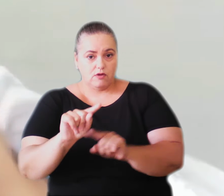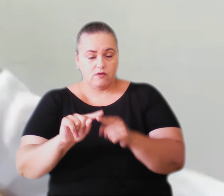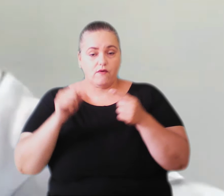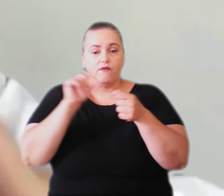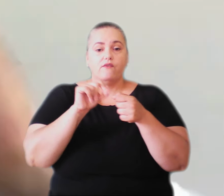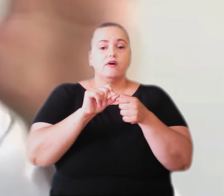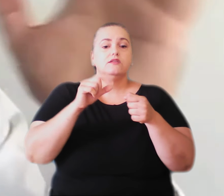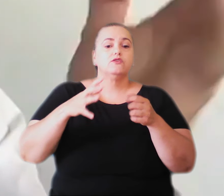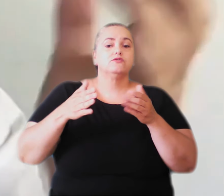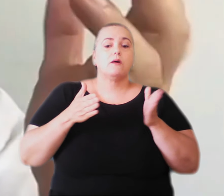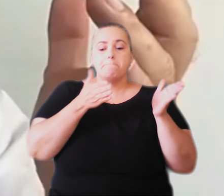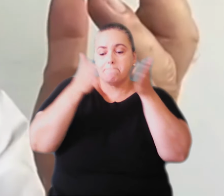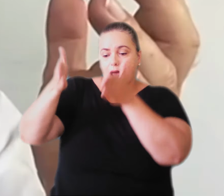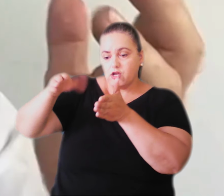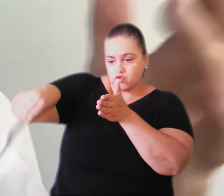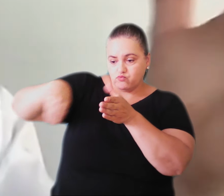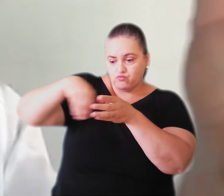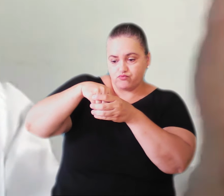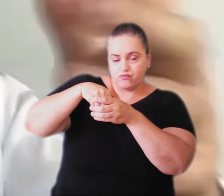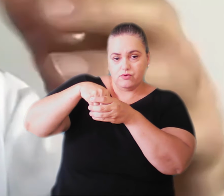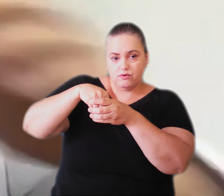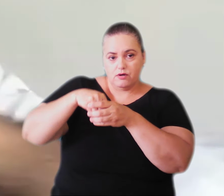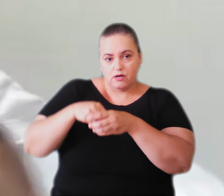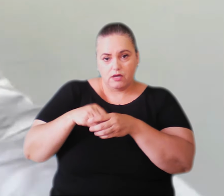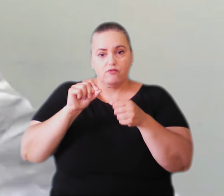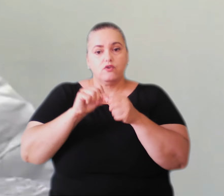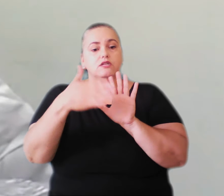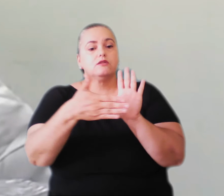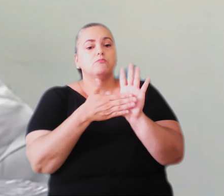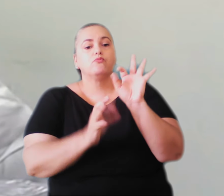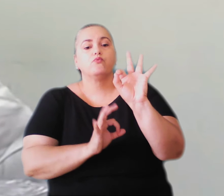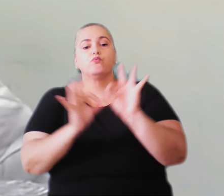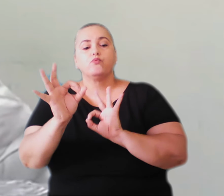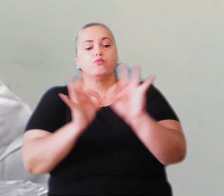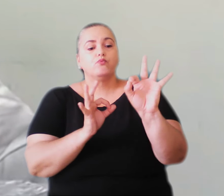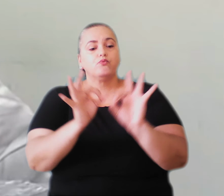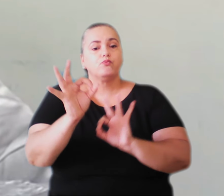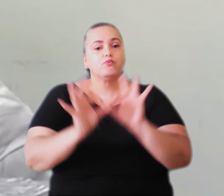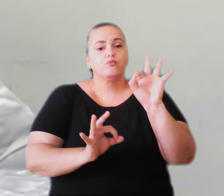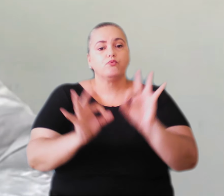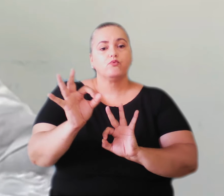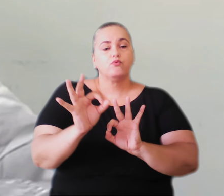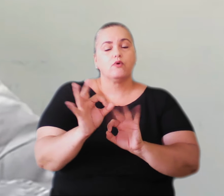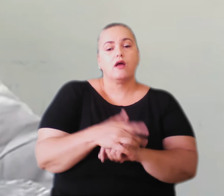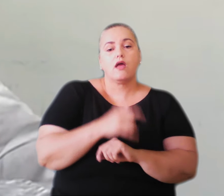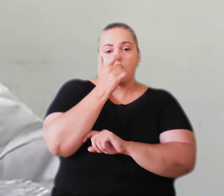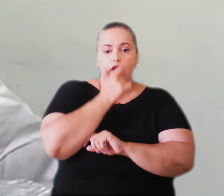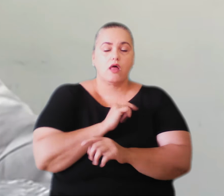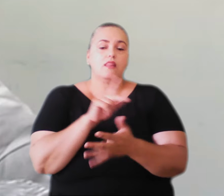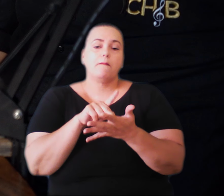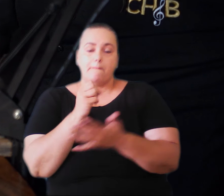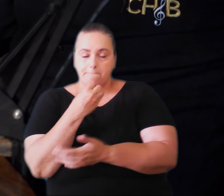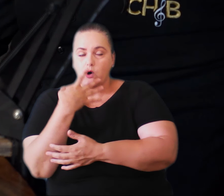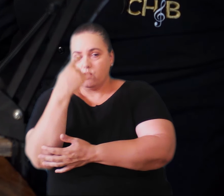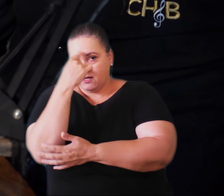a nossa parte dentro do todo que vocês estão coordenando e fazendo. Eu acho que muito boa essa